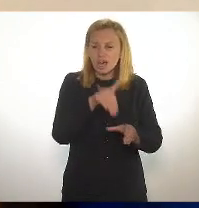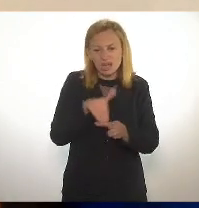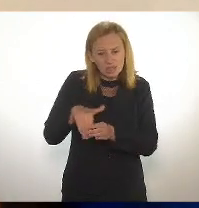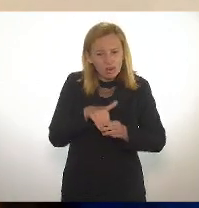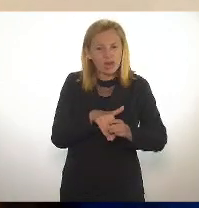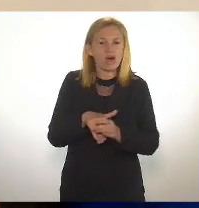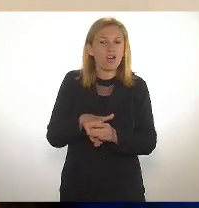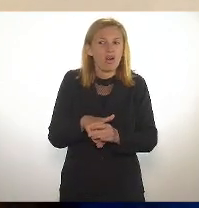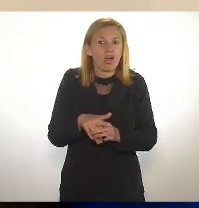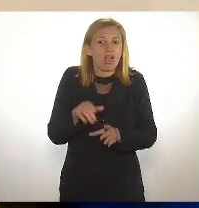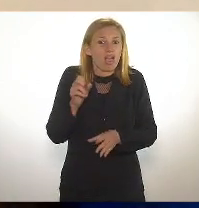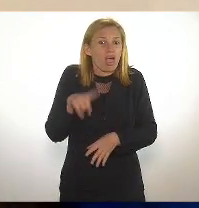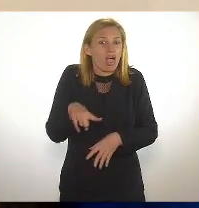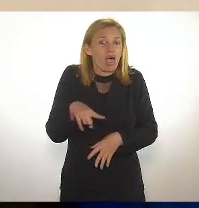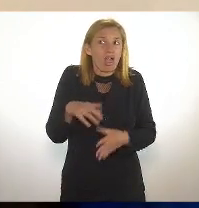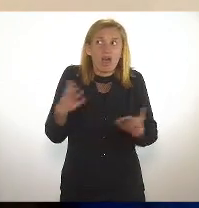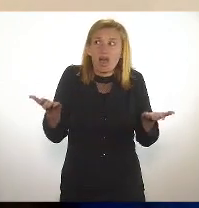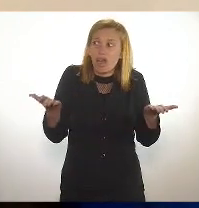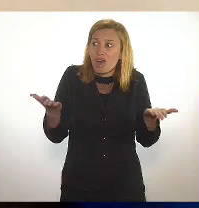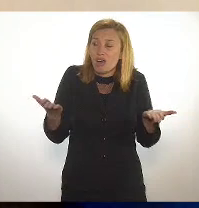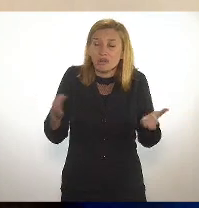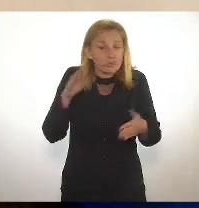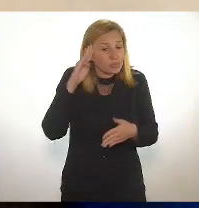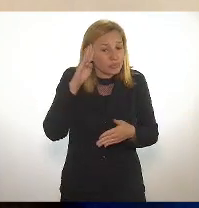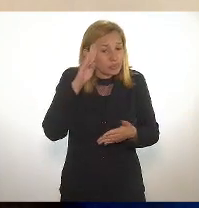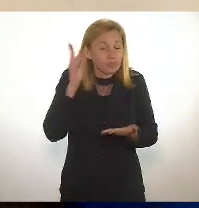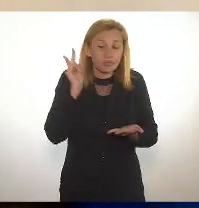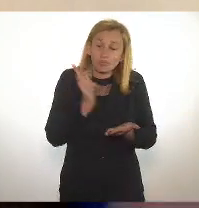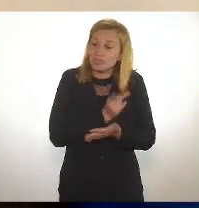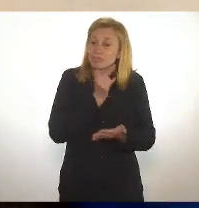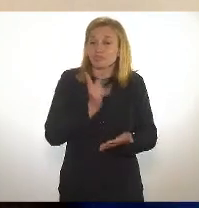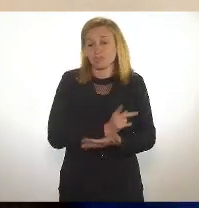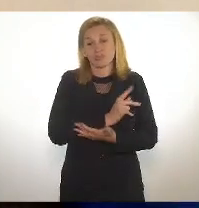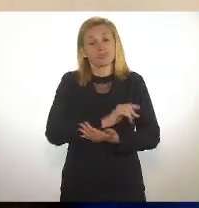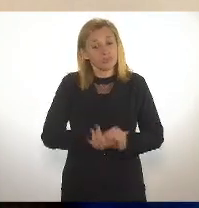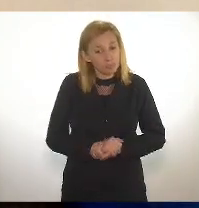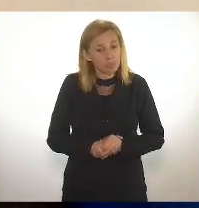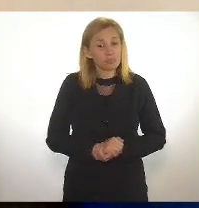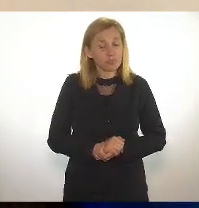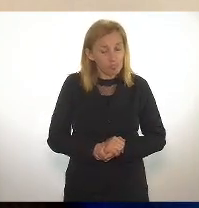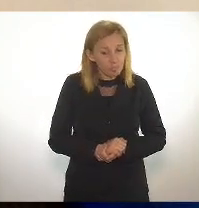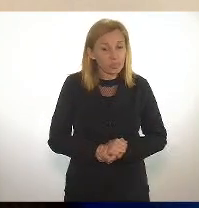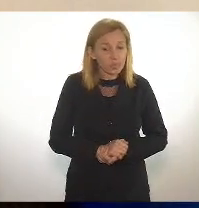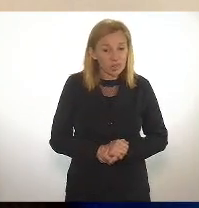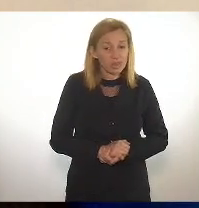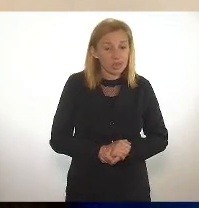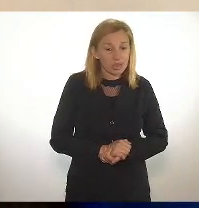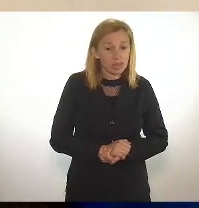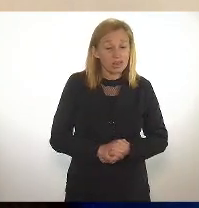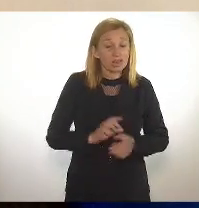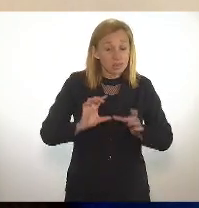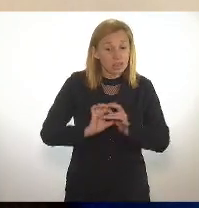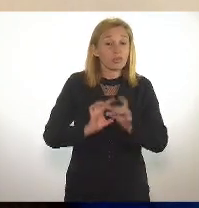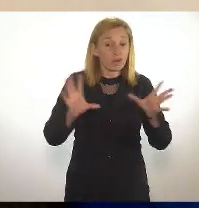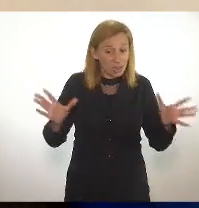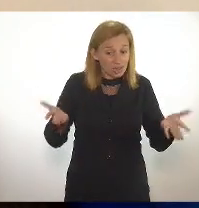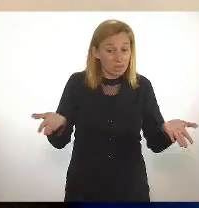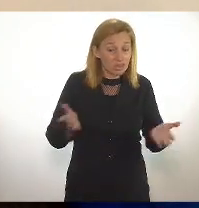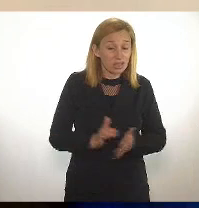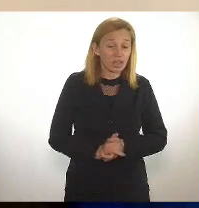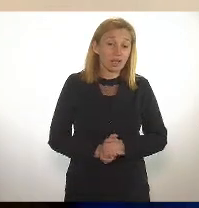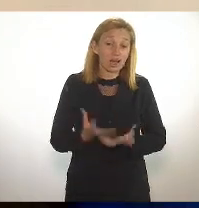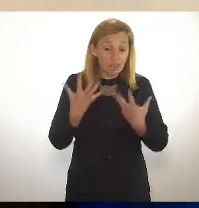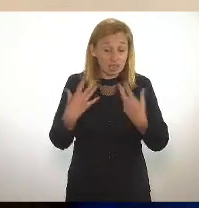disse, é um dos principais erros e uma das principais falhas de uma democracia. Uma democracia, ela passa pela